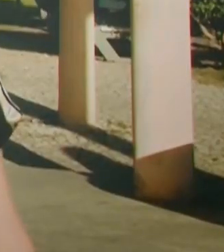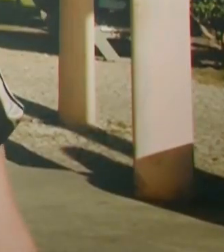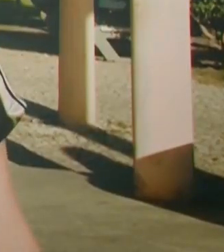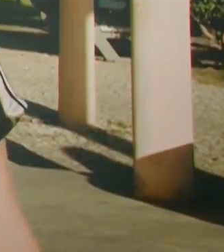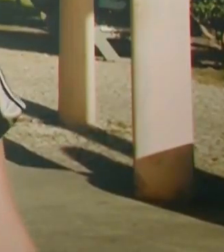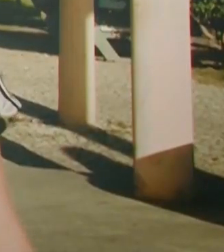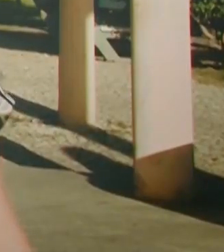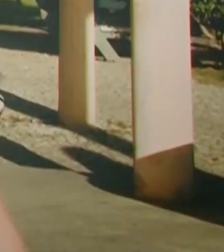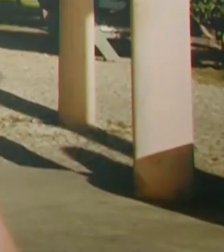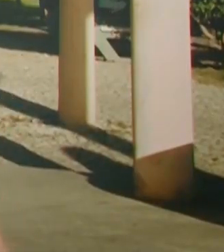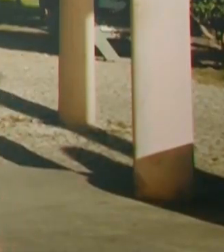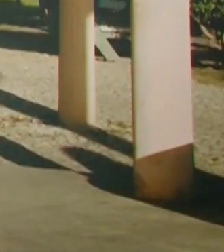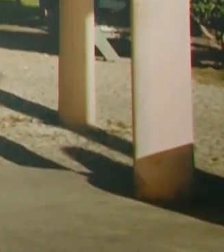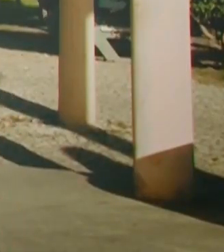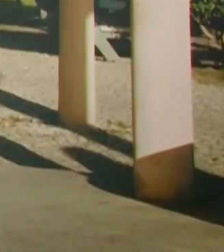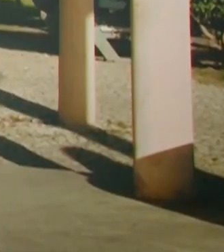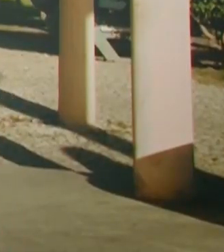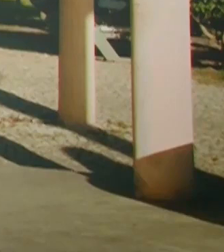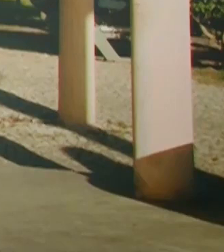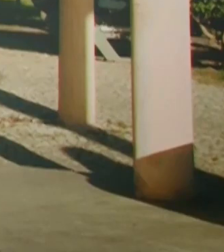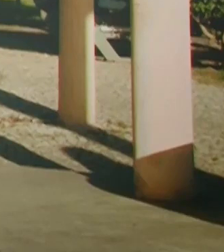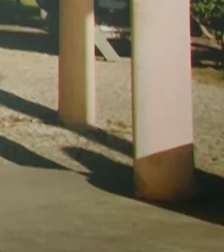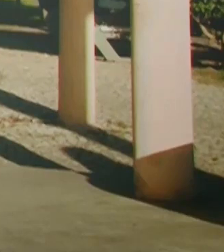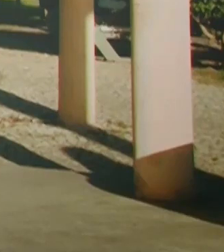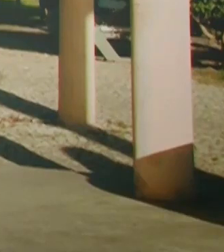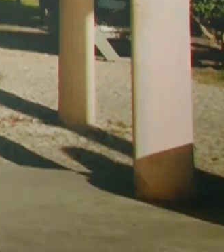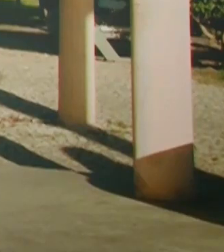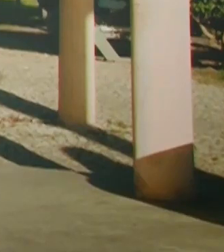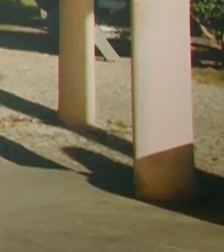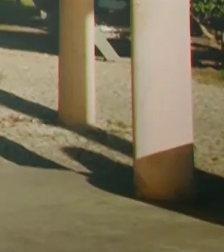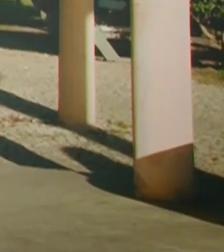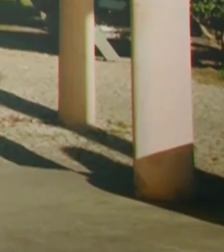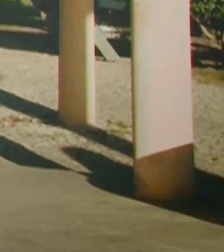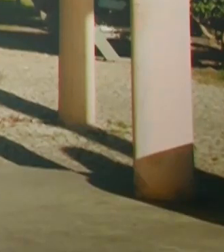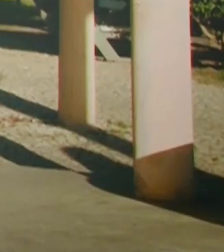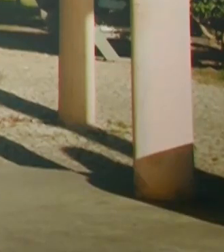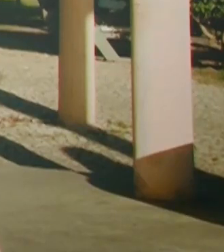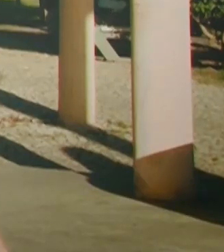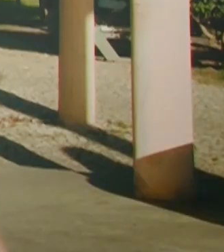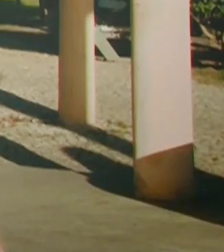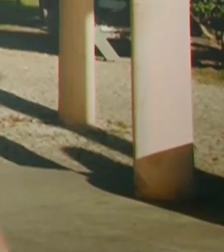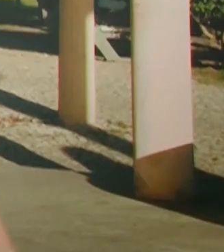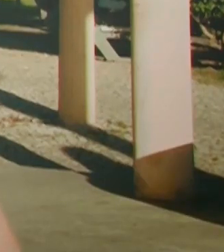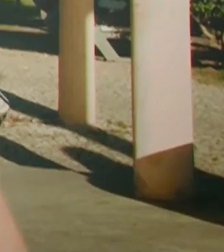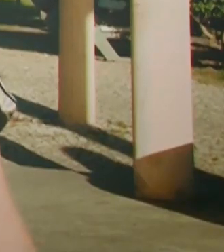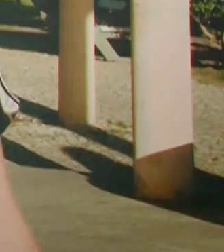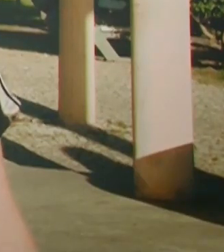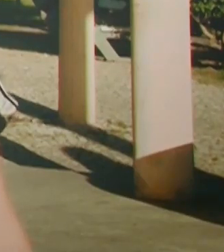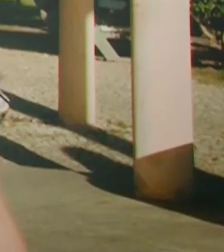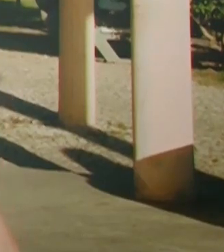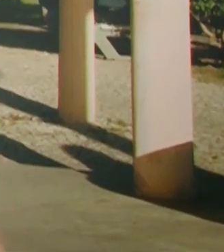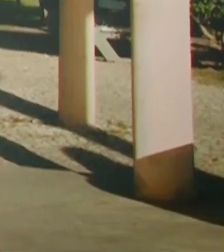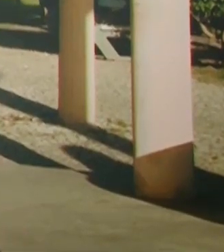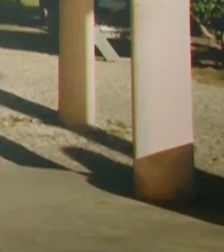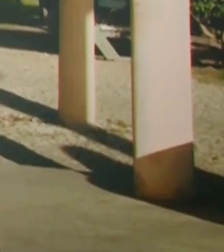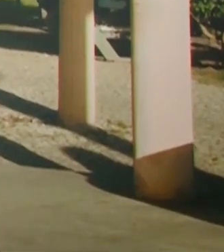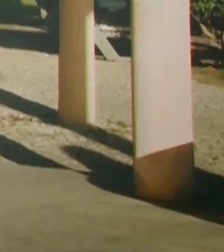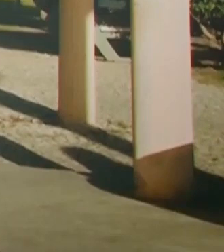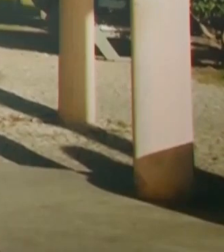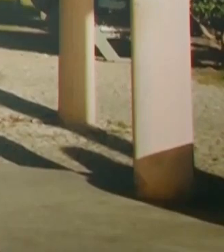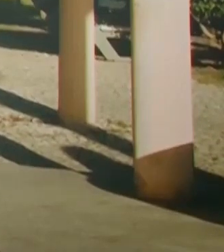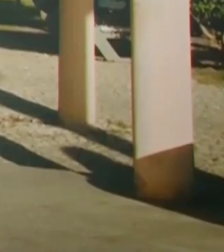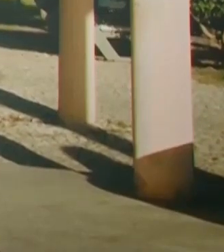na vila de Itabaiana. Deu vida a esta cidade, que hoje é tão bacana. Antes, era apenas uma